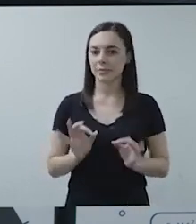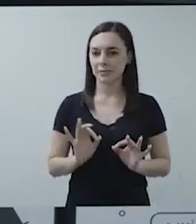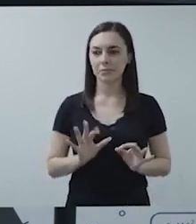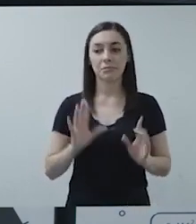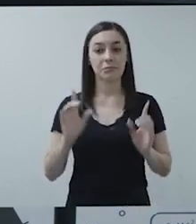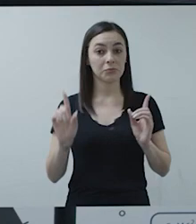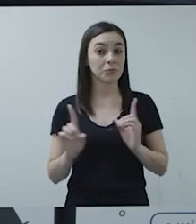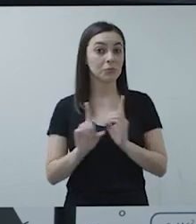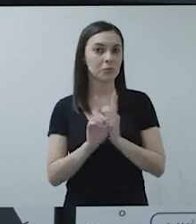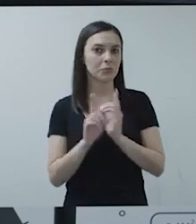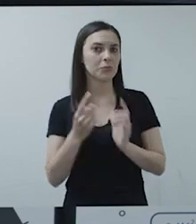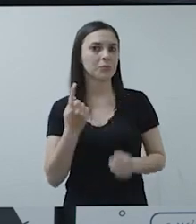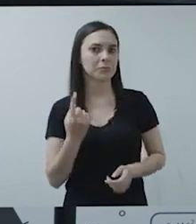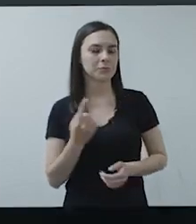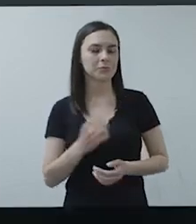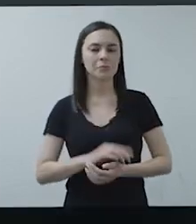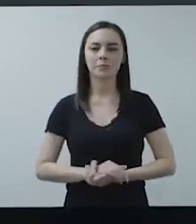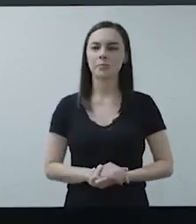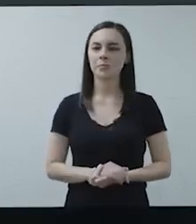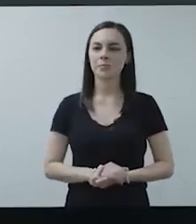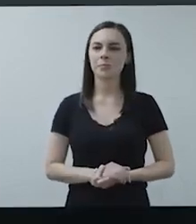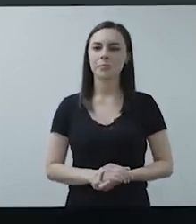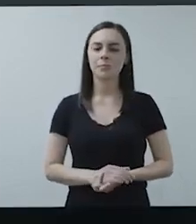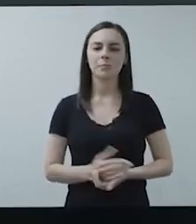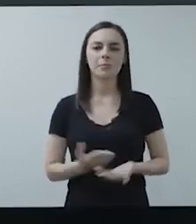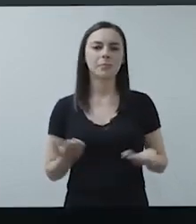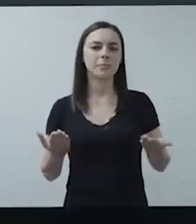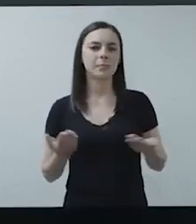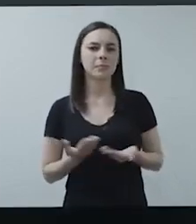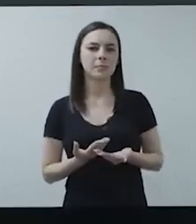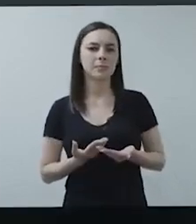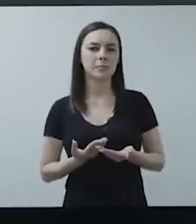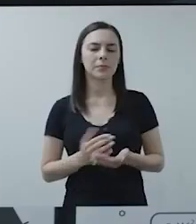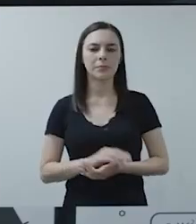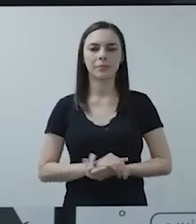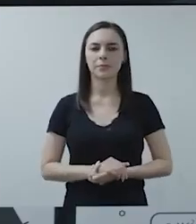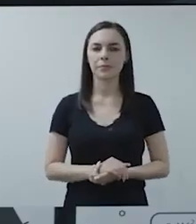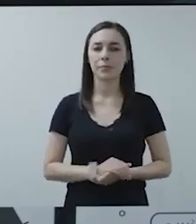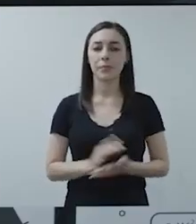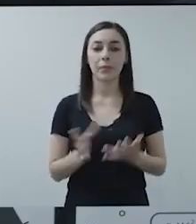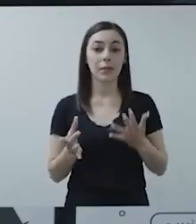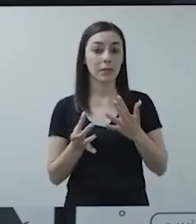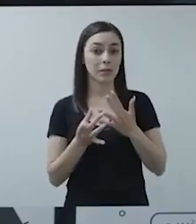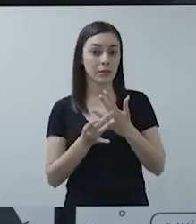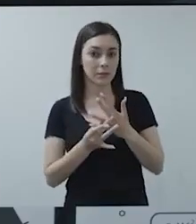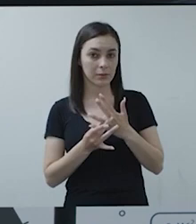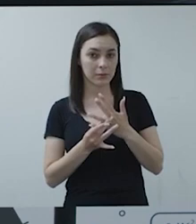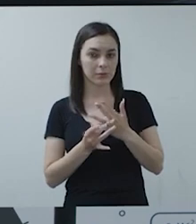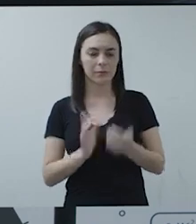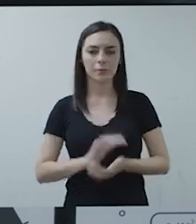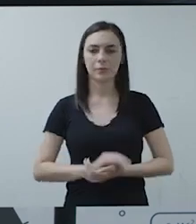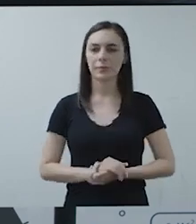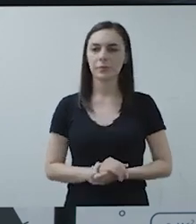aqui. E aqui, o anel.